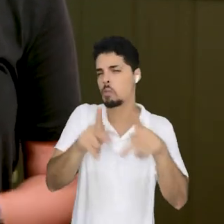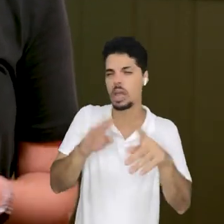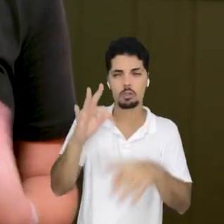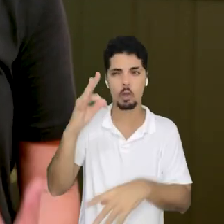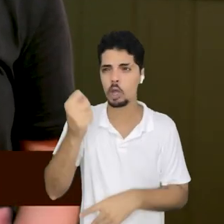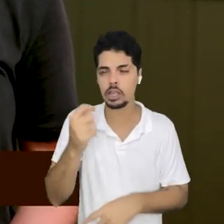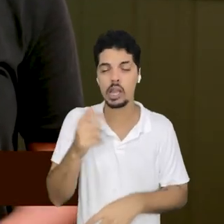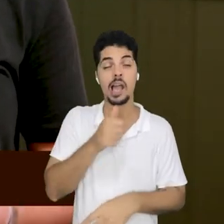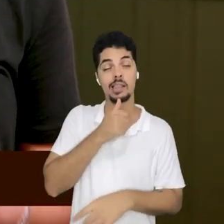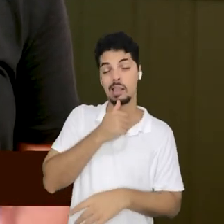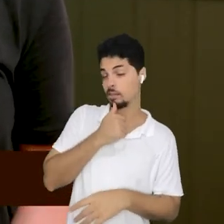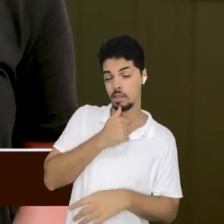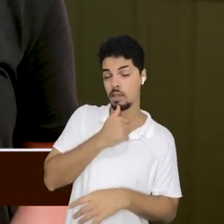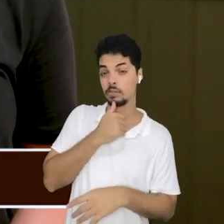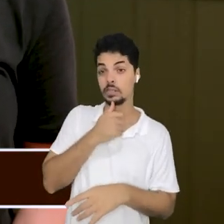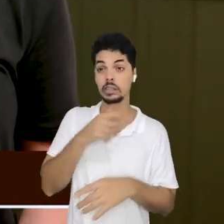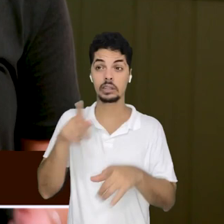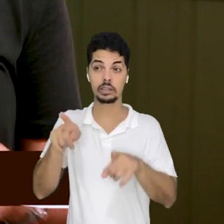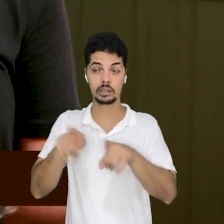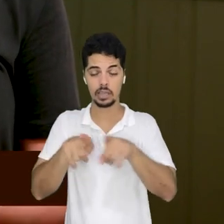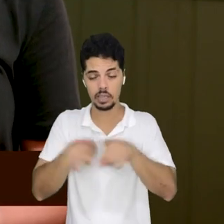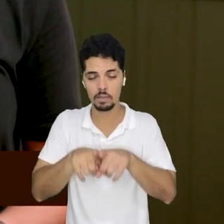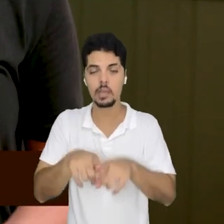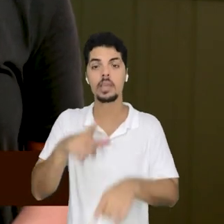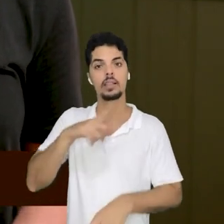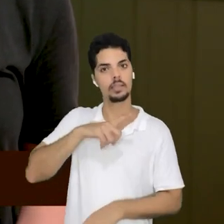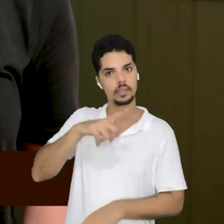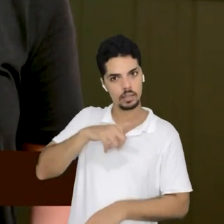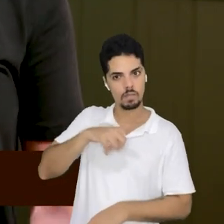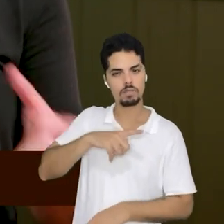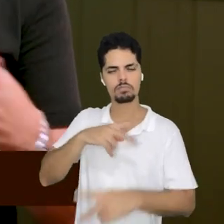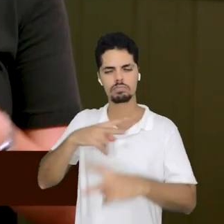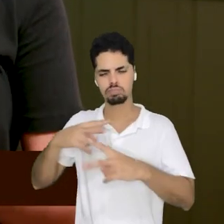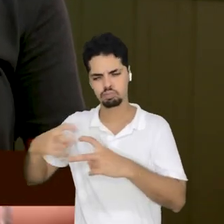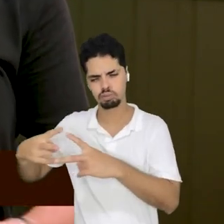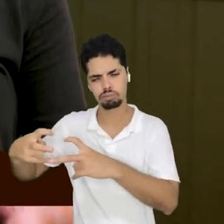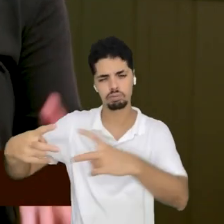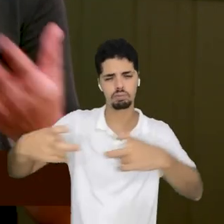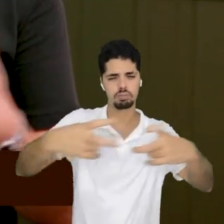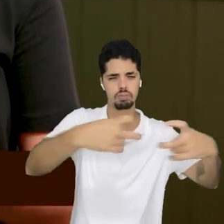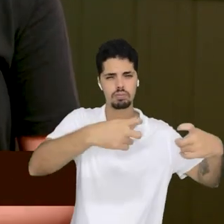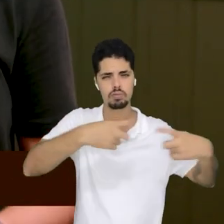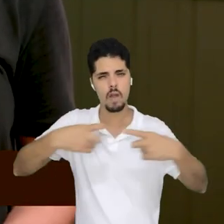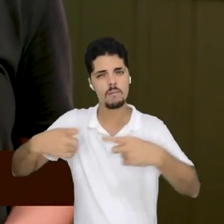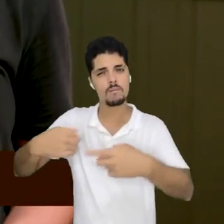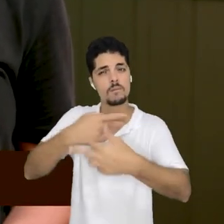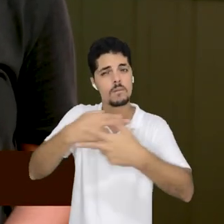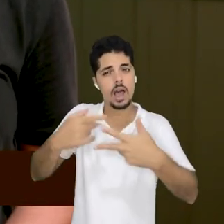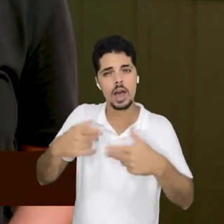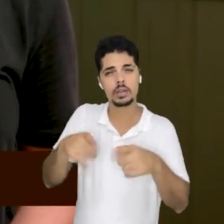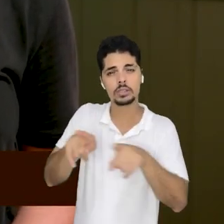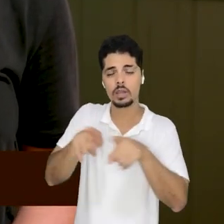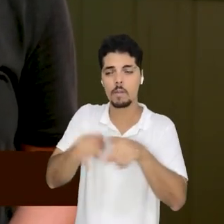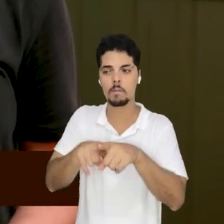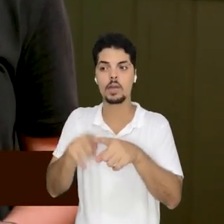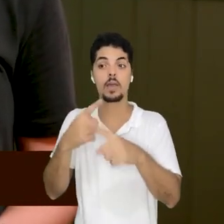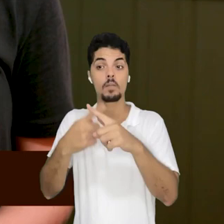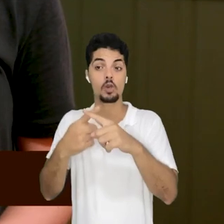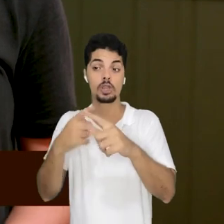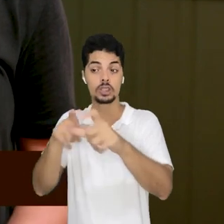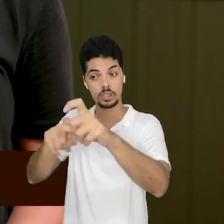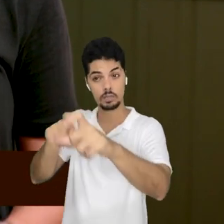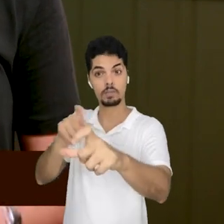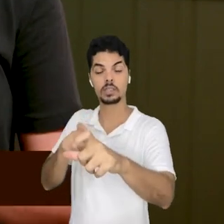mas aconteceram vários conflitos durante o mês ali de setembro e após a independência,